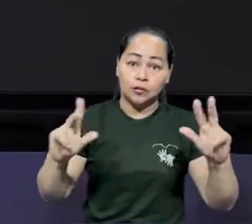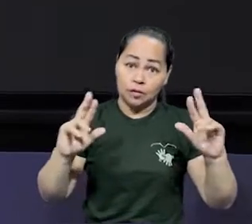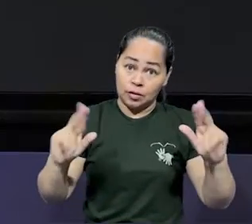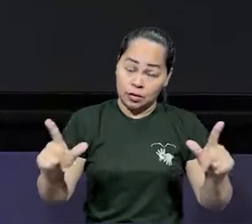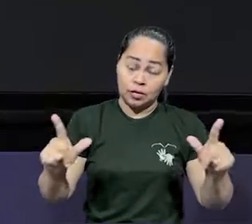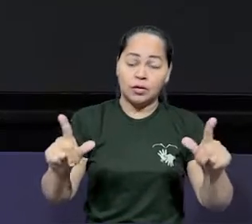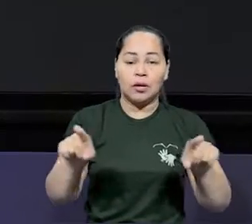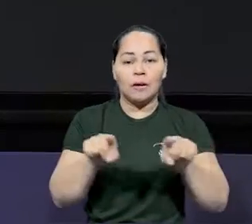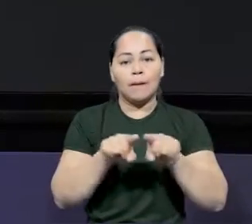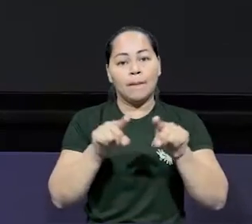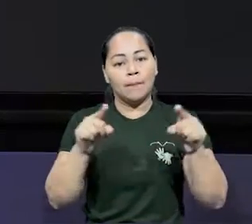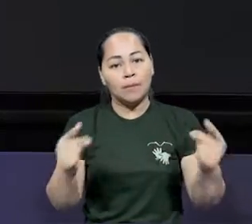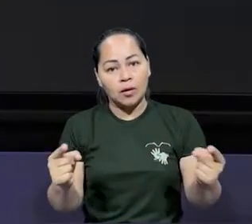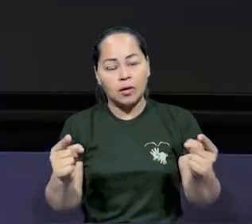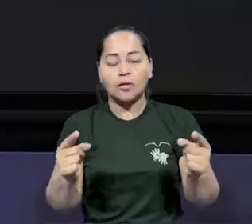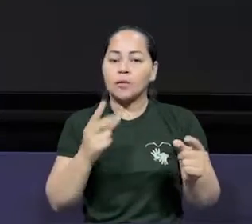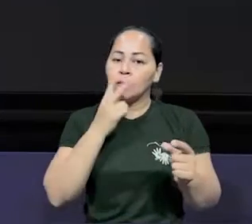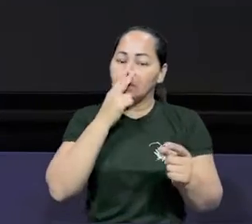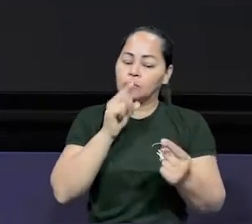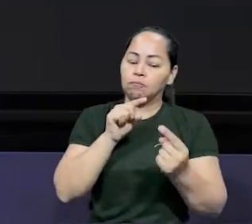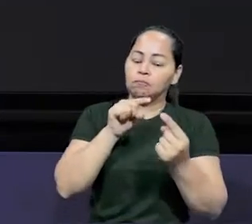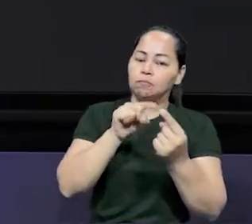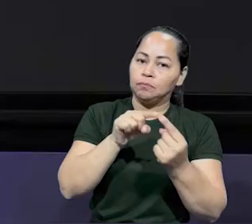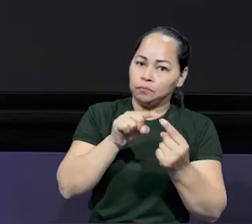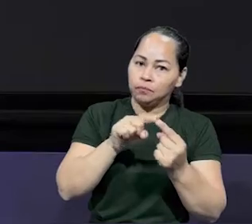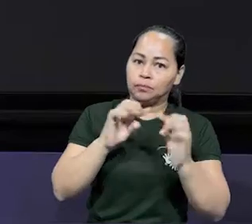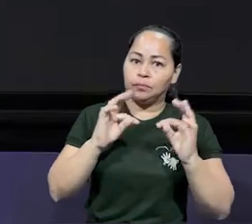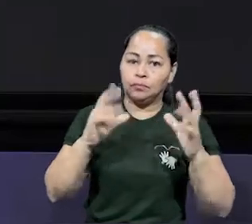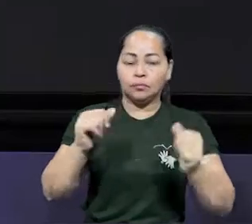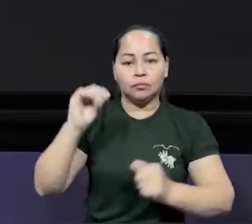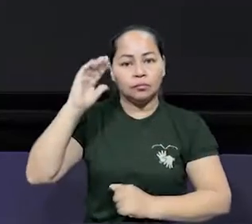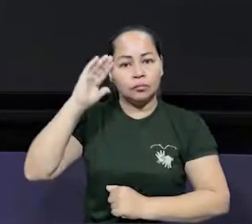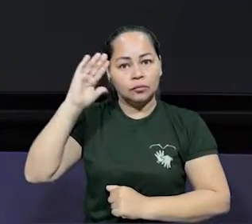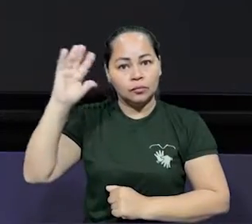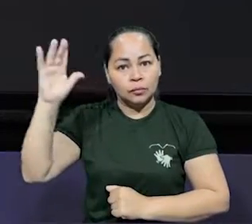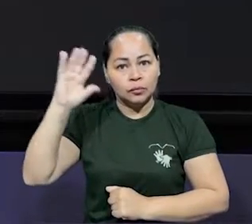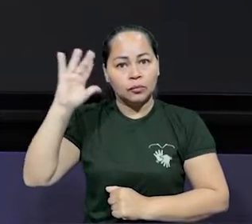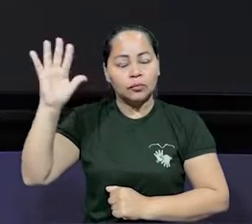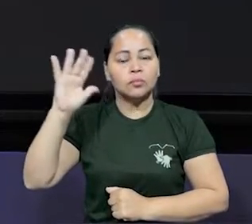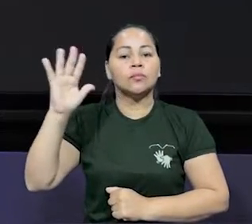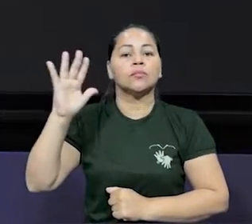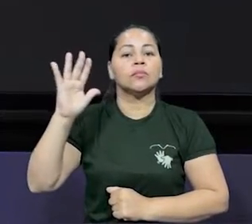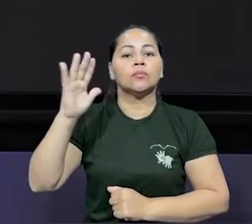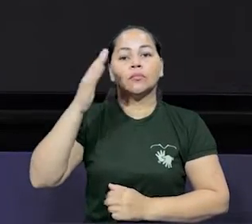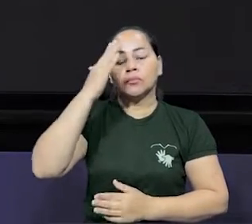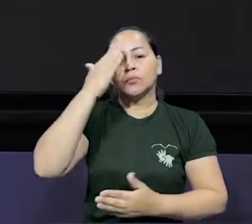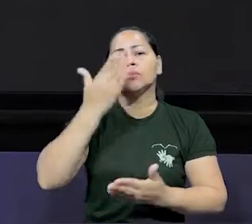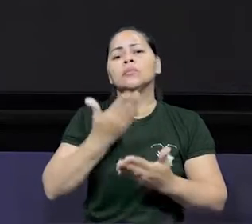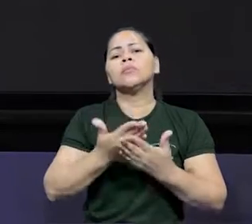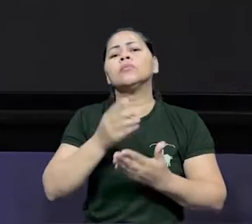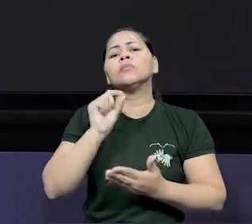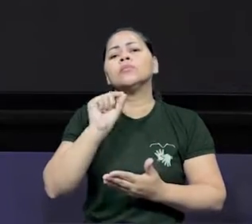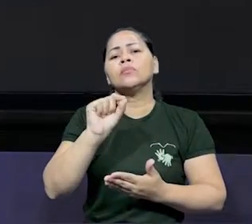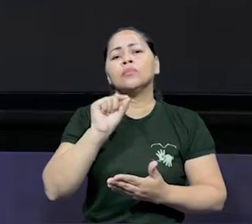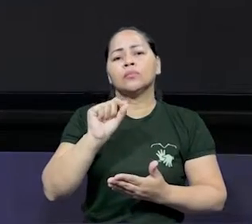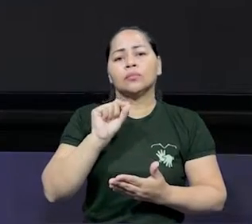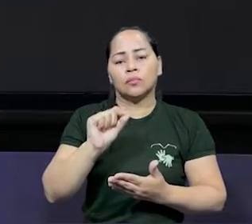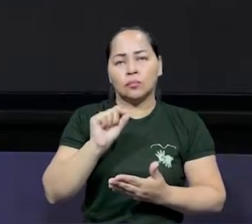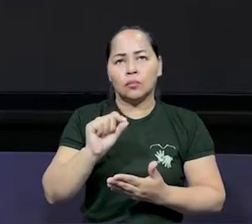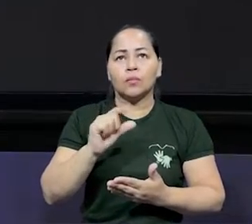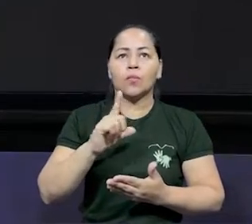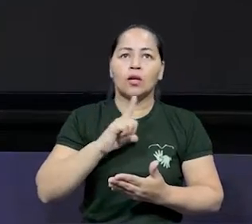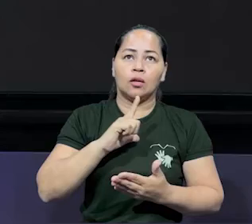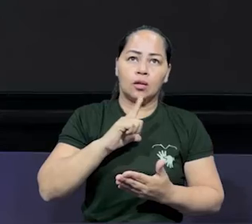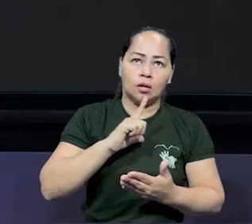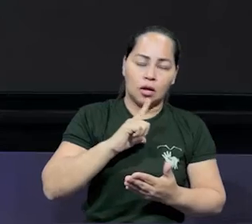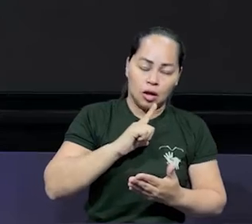de um desses fatores ou aspectos, todas as teorias não podem deixar de considerar que há